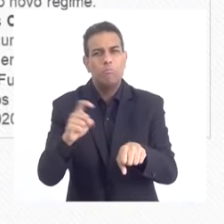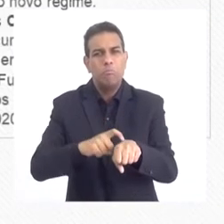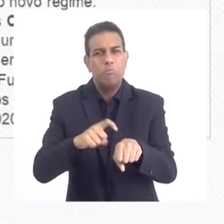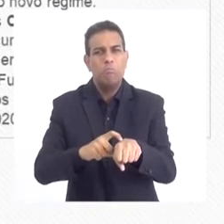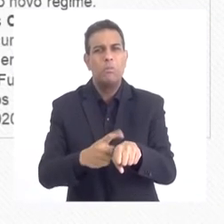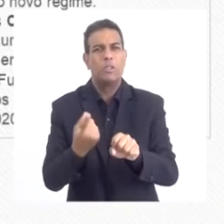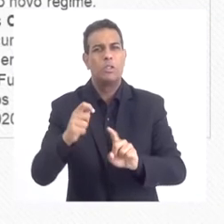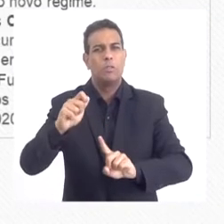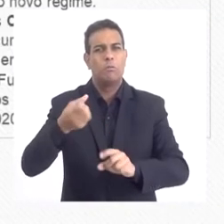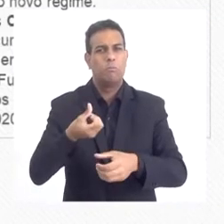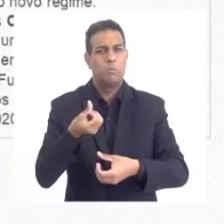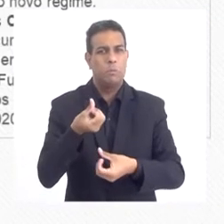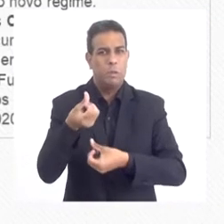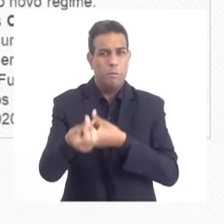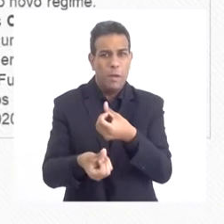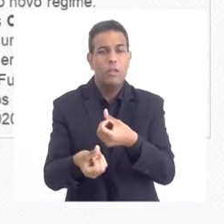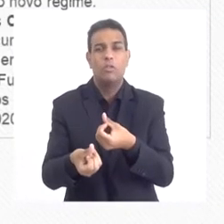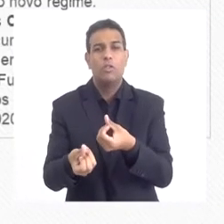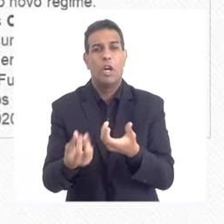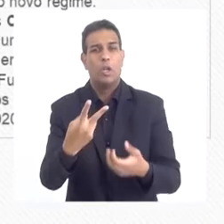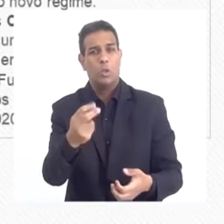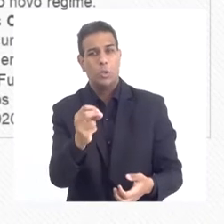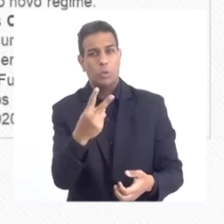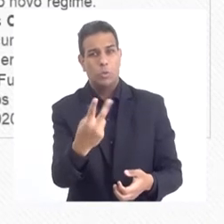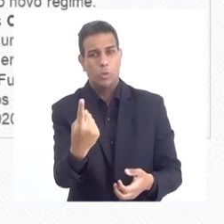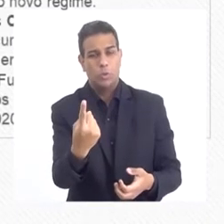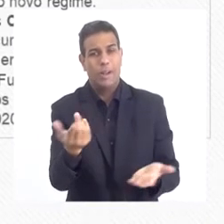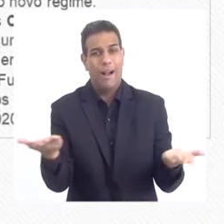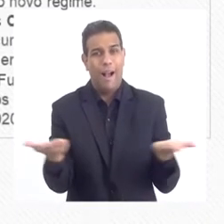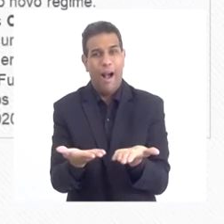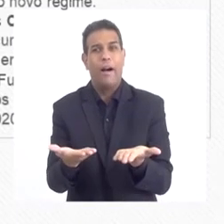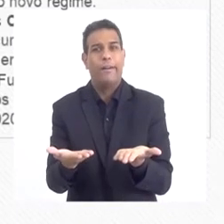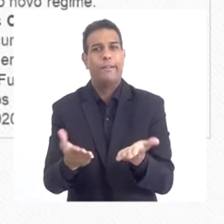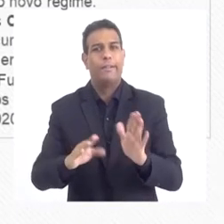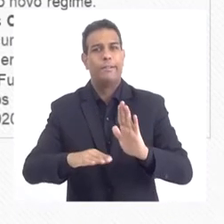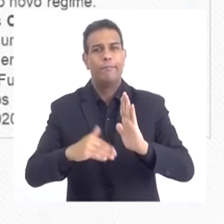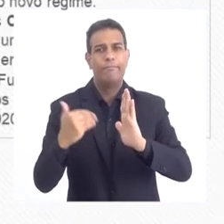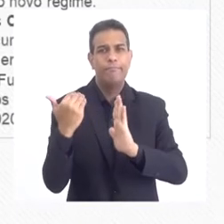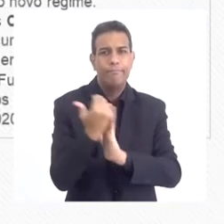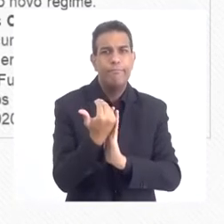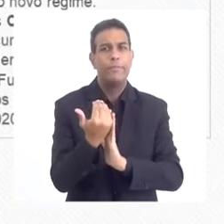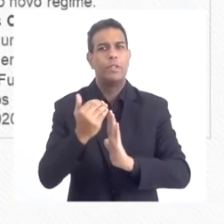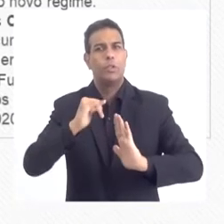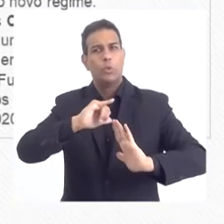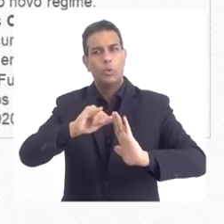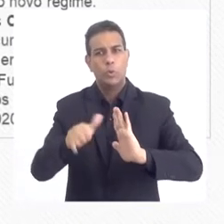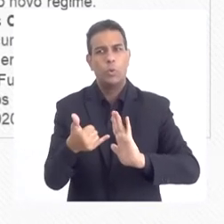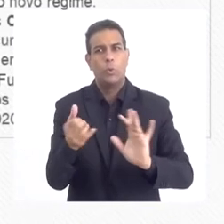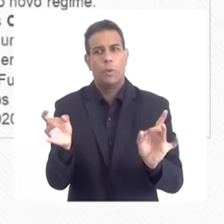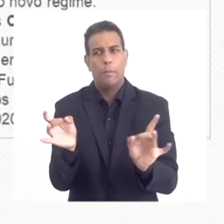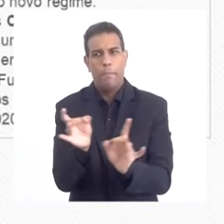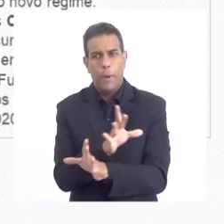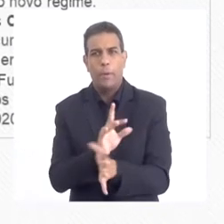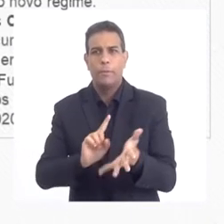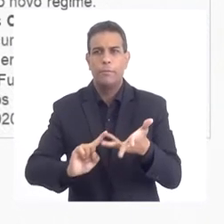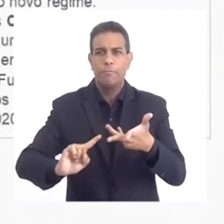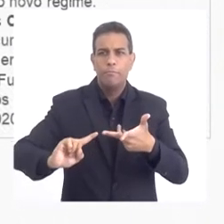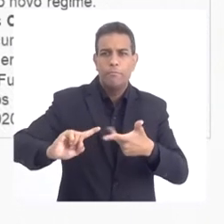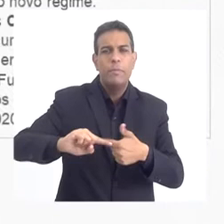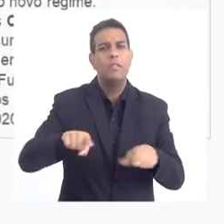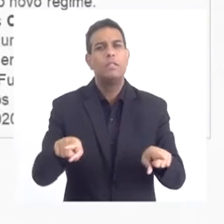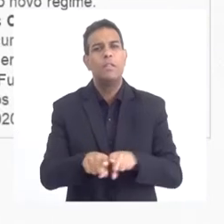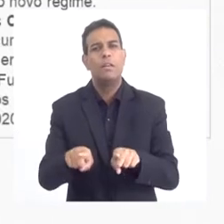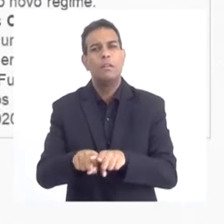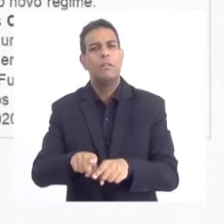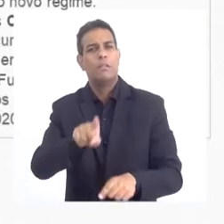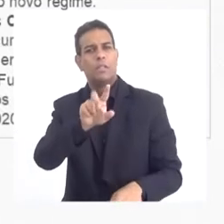primeiro semestre do ano que vem, mas como a taxa de juros era muito elevada e o Rio Previdência